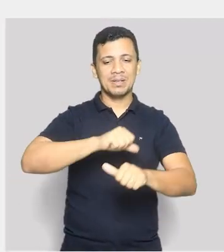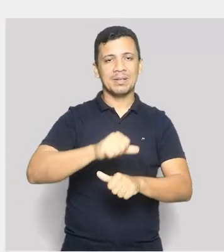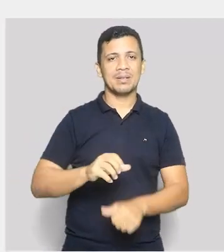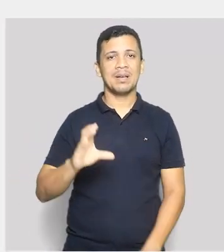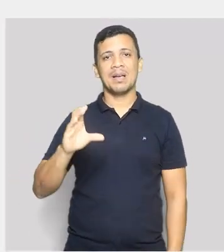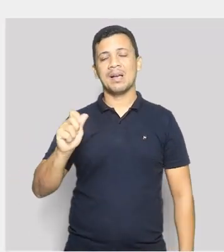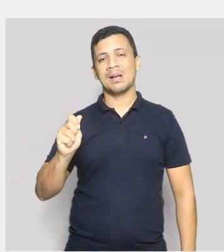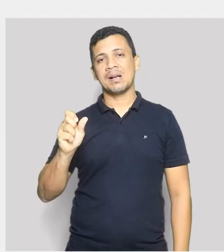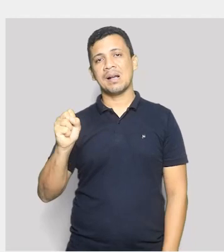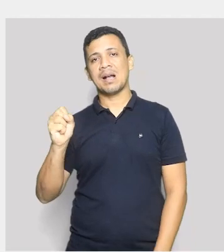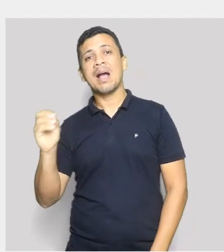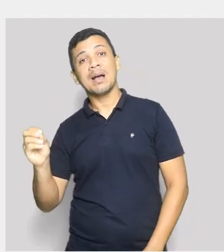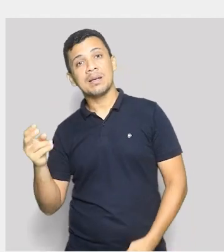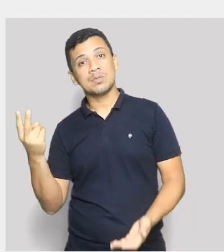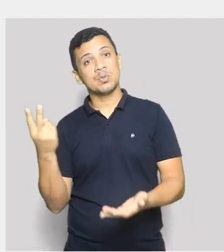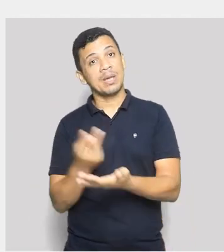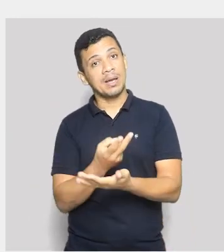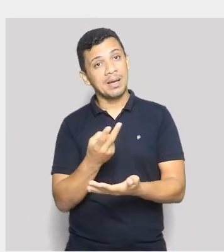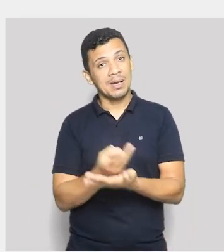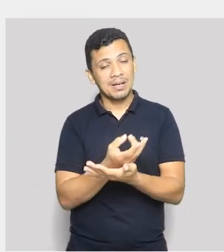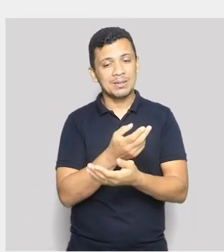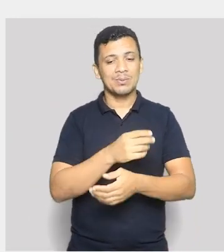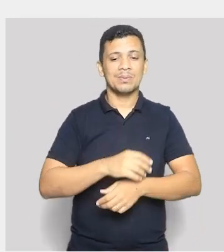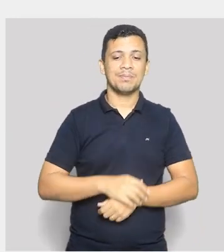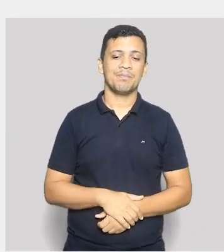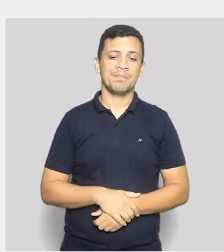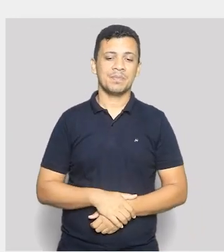errado, caso